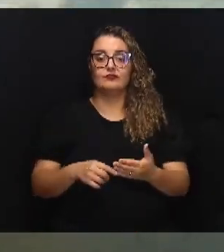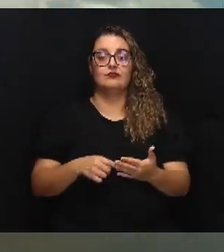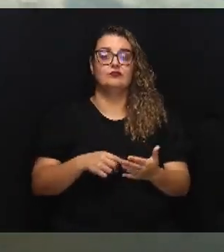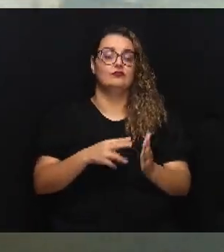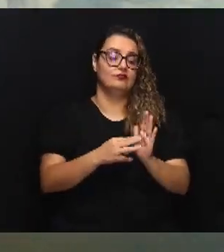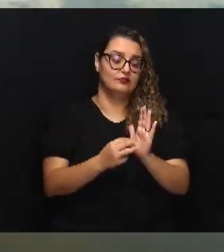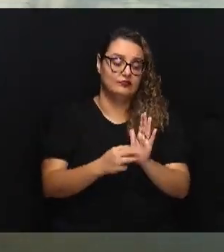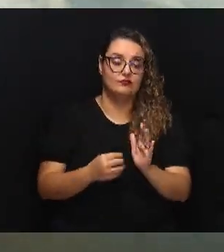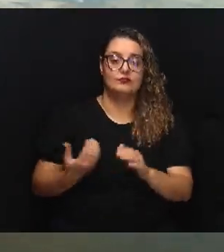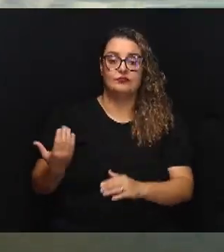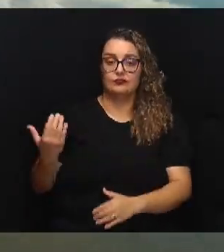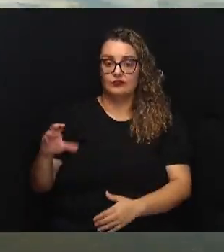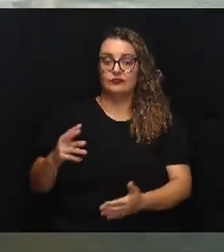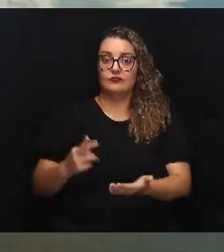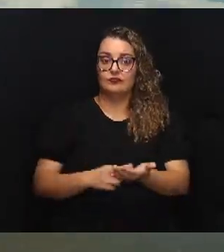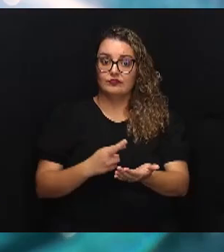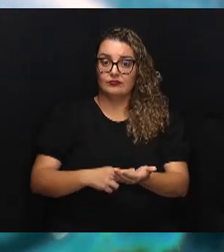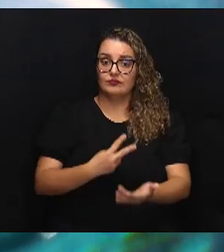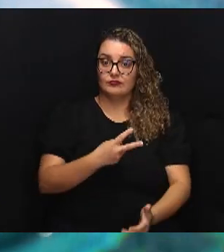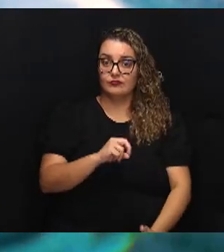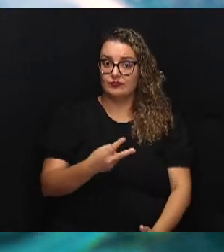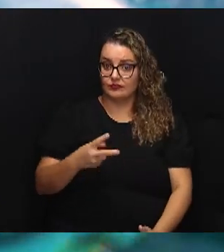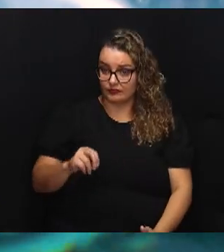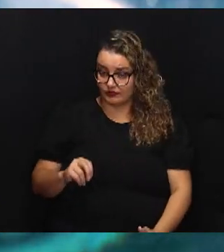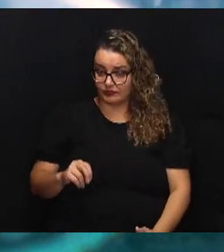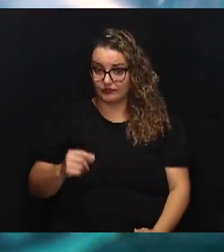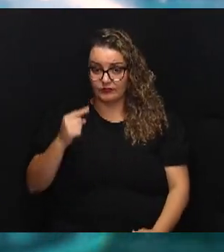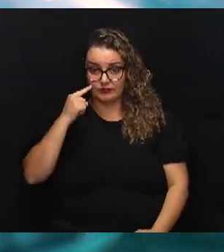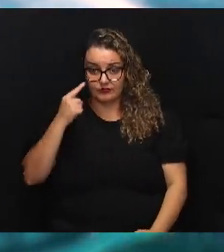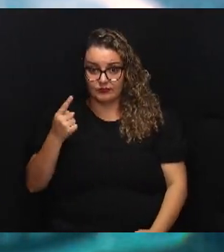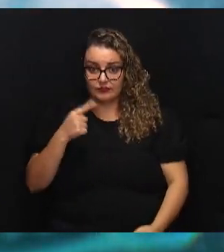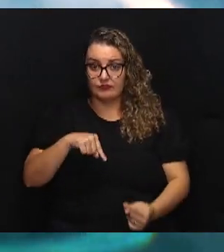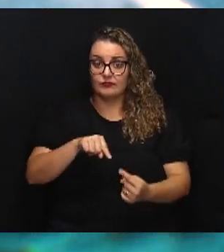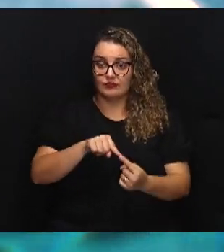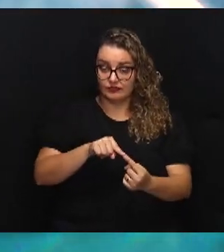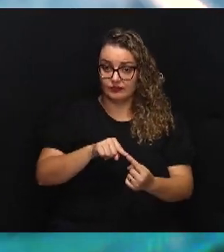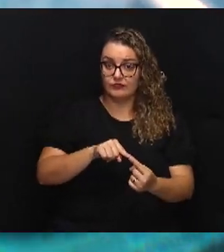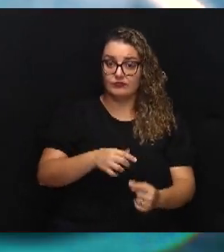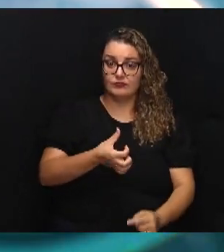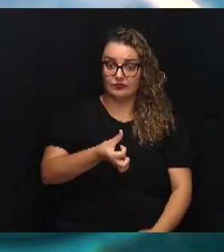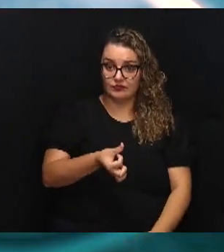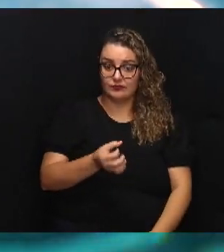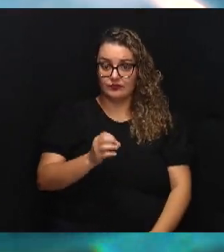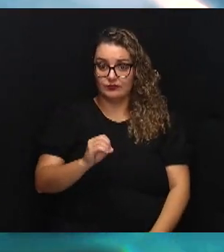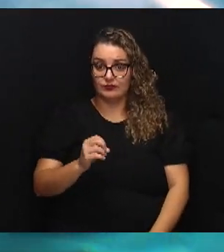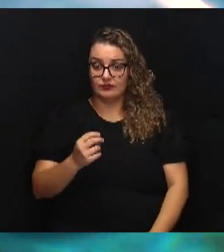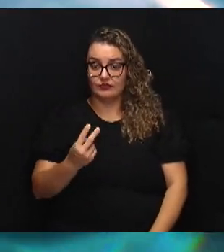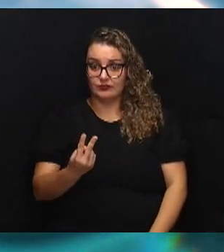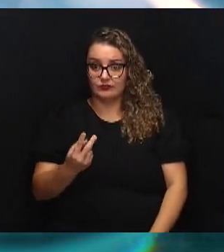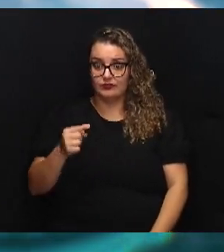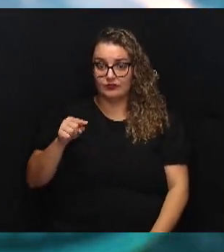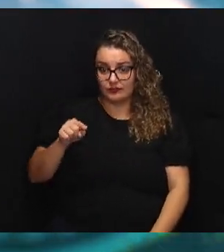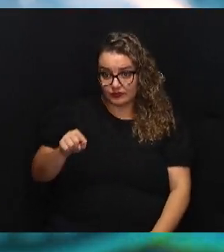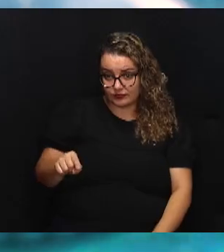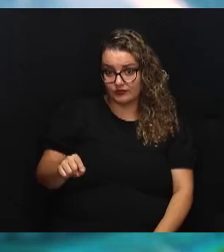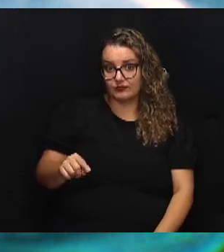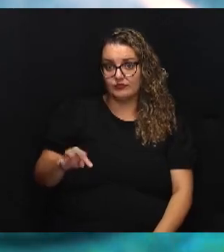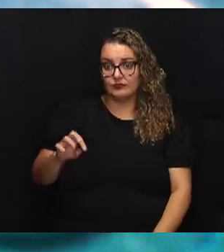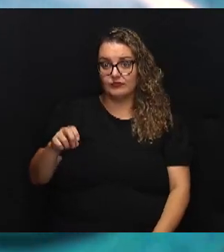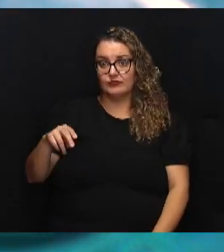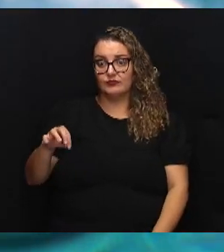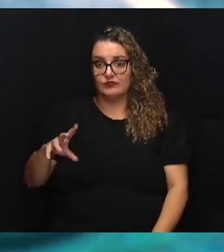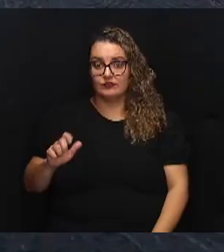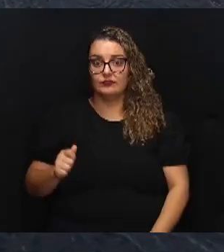revista Science em 2020. A estimativa alcançada é de 602 mil toneladas, o que corresponde a